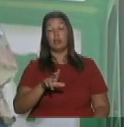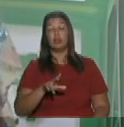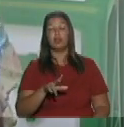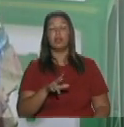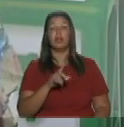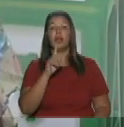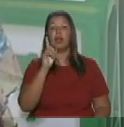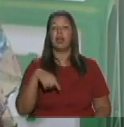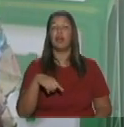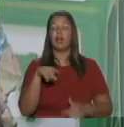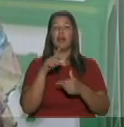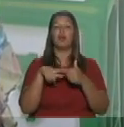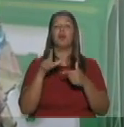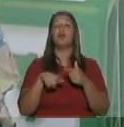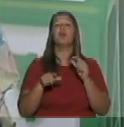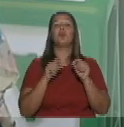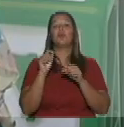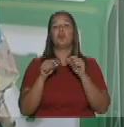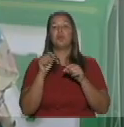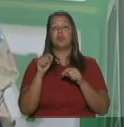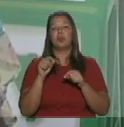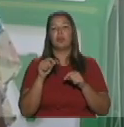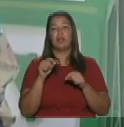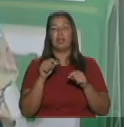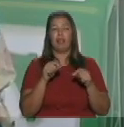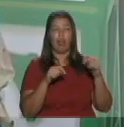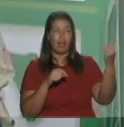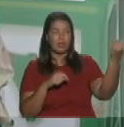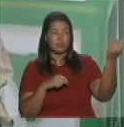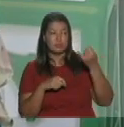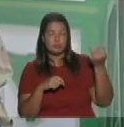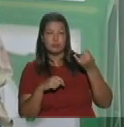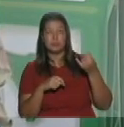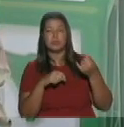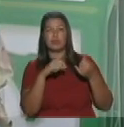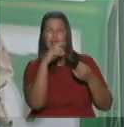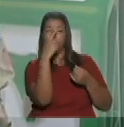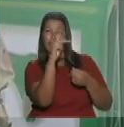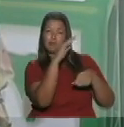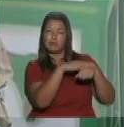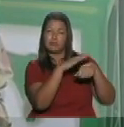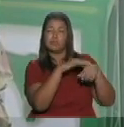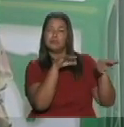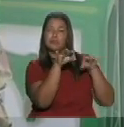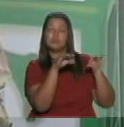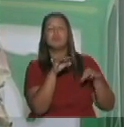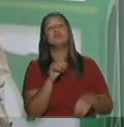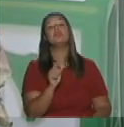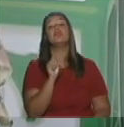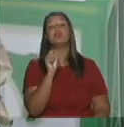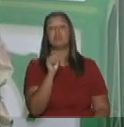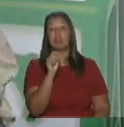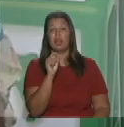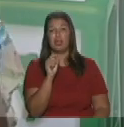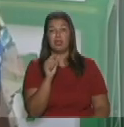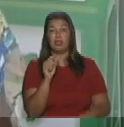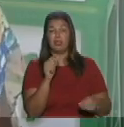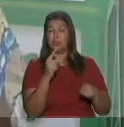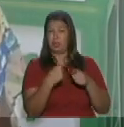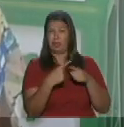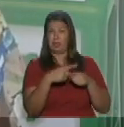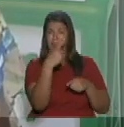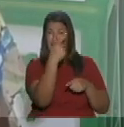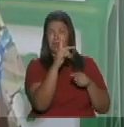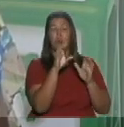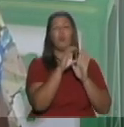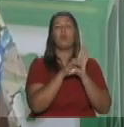se passa na televisão, o problema é o que está sendo passado, né? Quem é que está formando esse conteúdo? Porque esse conteúdo ele